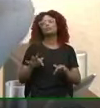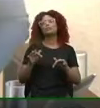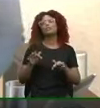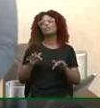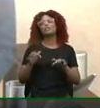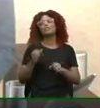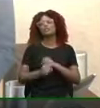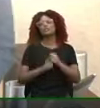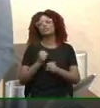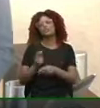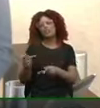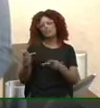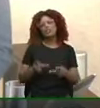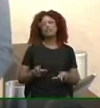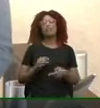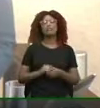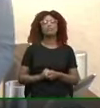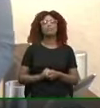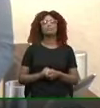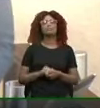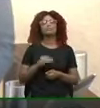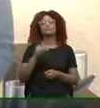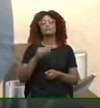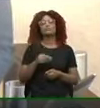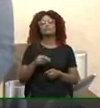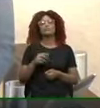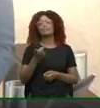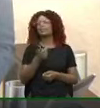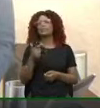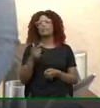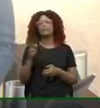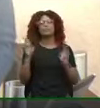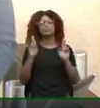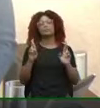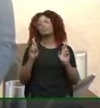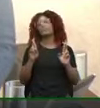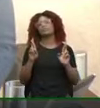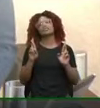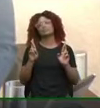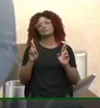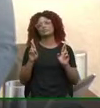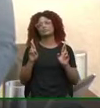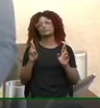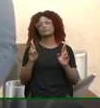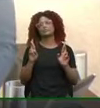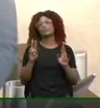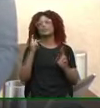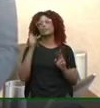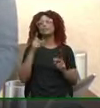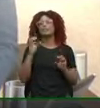Natal. Perdi a esperança na política, perco a esperança na política, quero dizer que eu não tenho nenhuma esperança, saí daqui